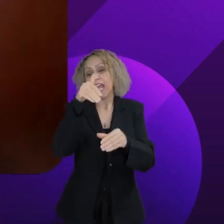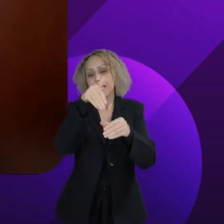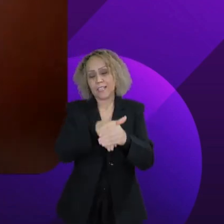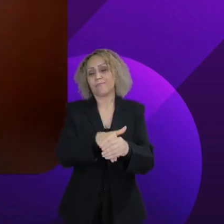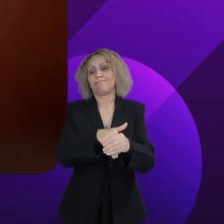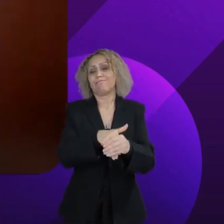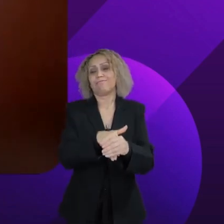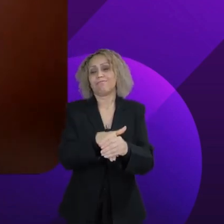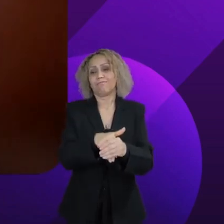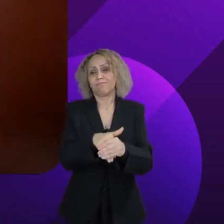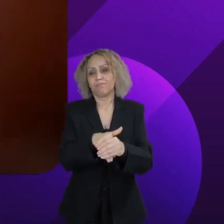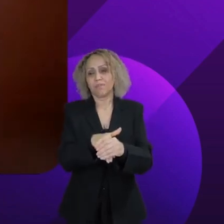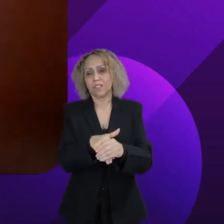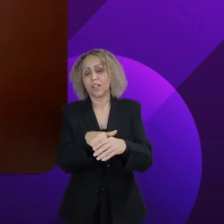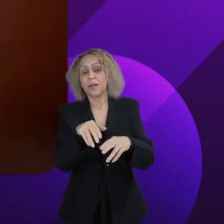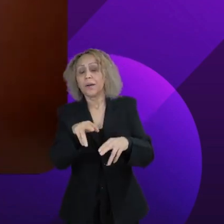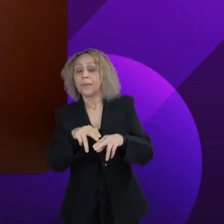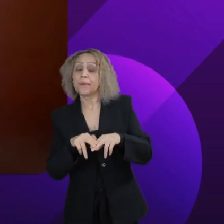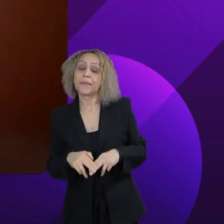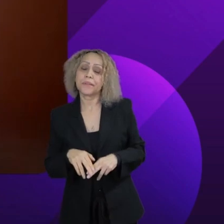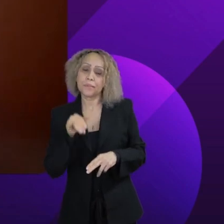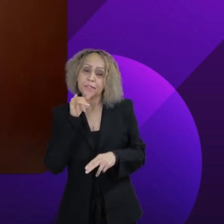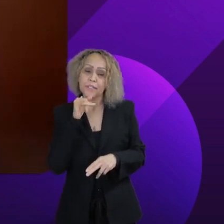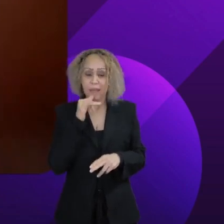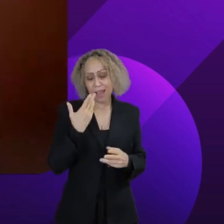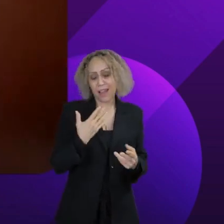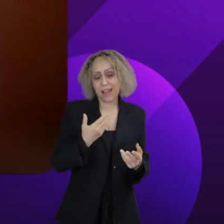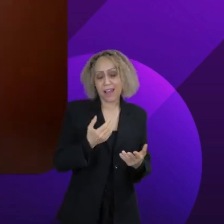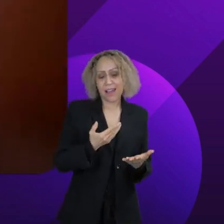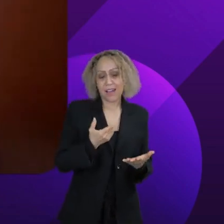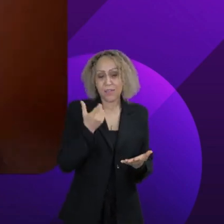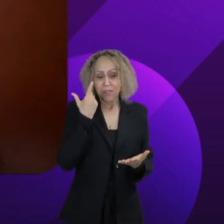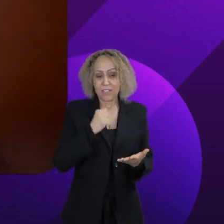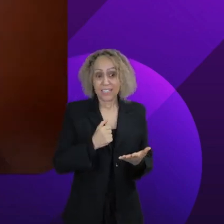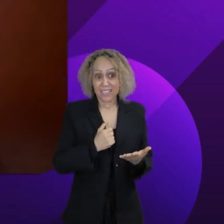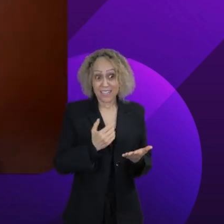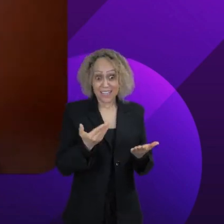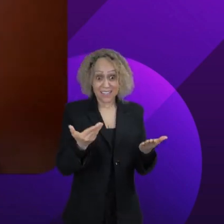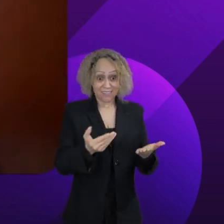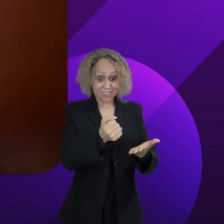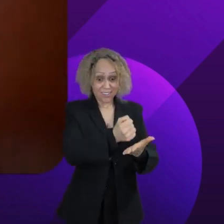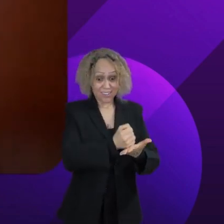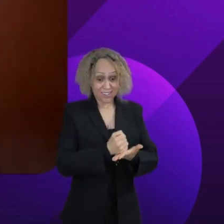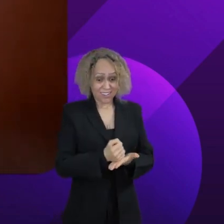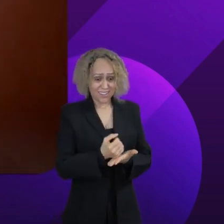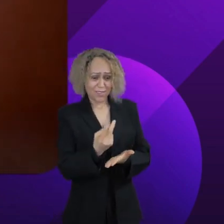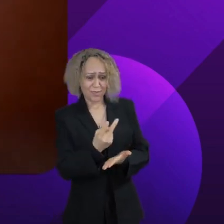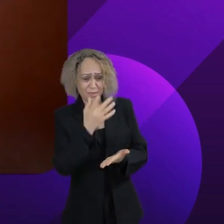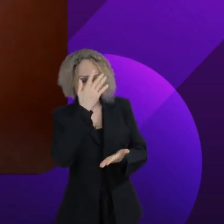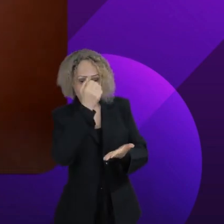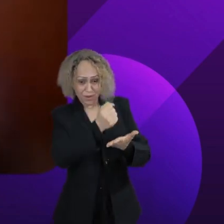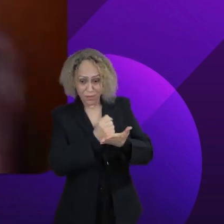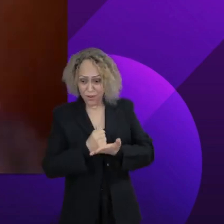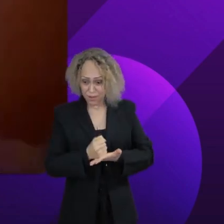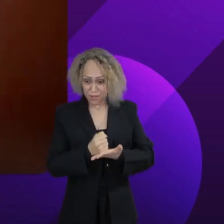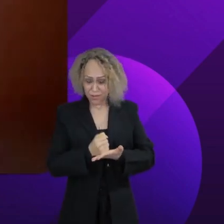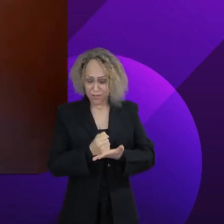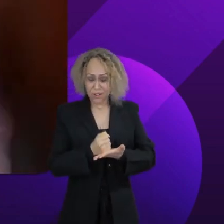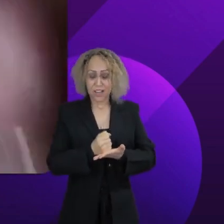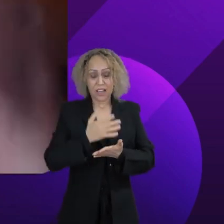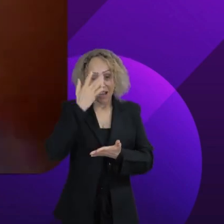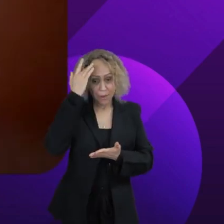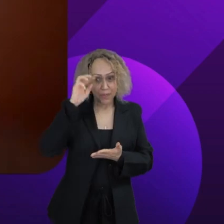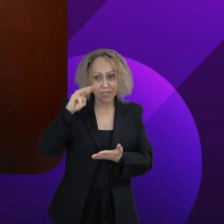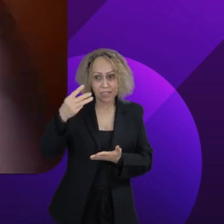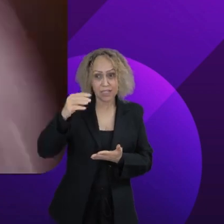conquistar 2 apoios hoje e achar, tô eleita, acabou a eleição. Não é assim que funciona. Se é 2 hoje, é 3 amanhã,